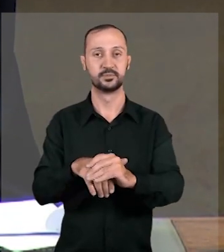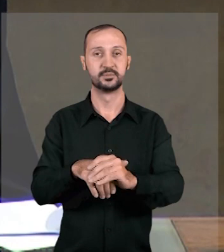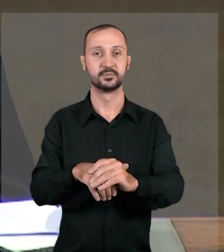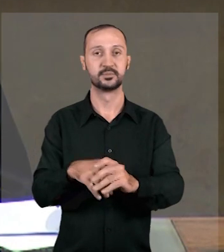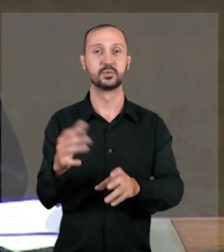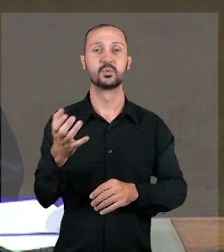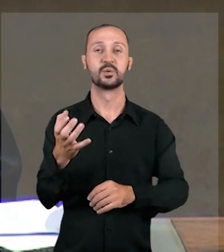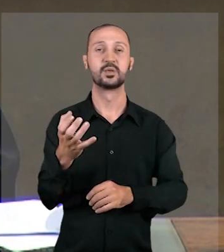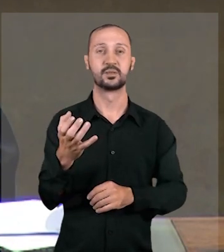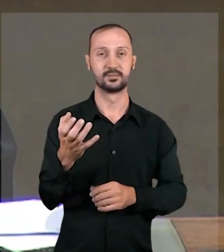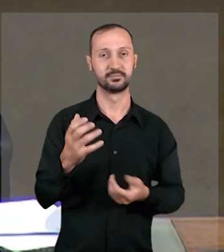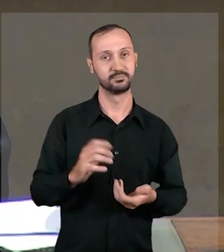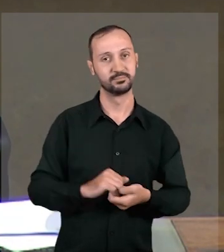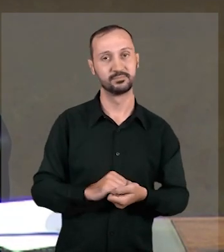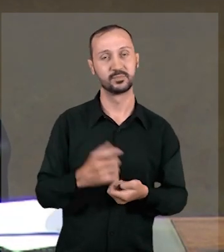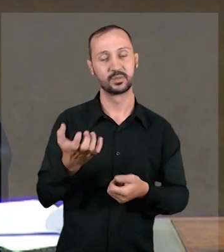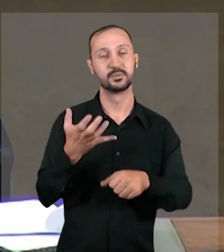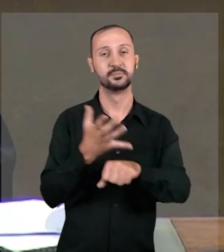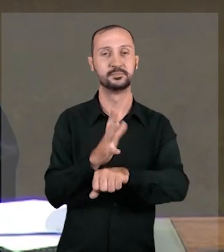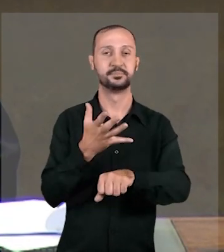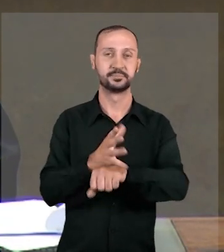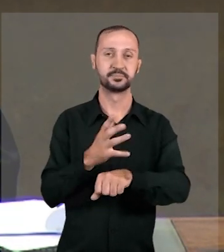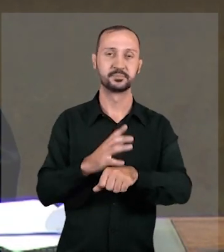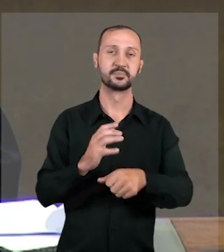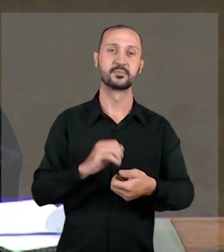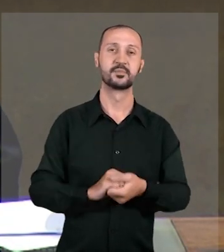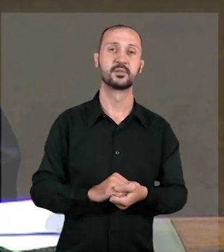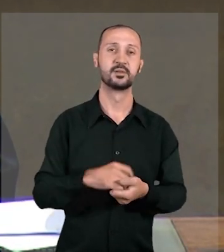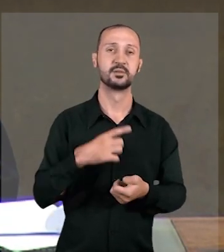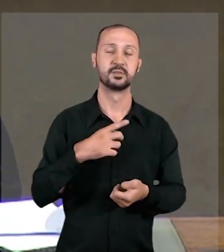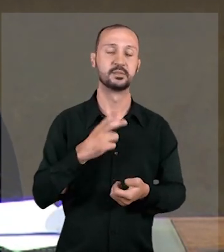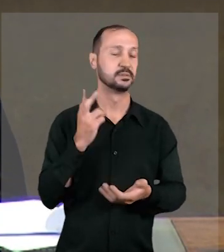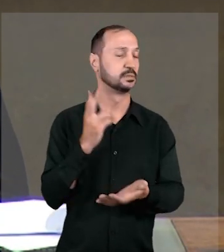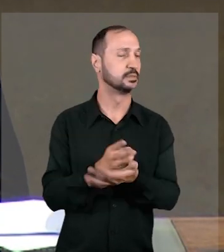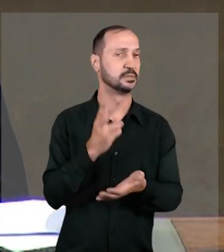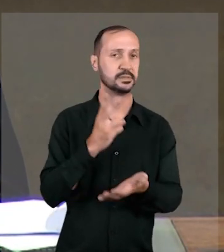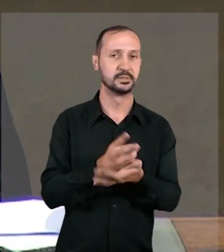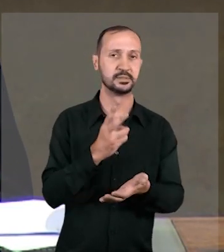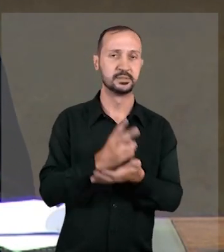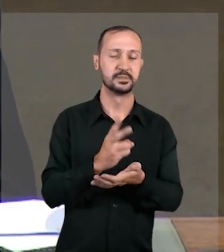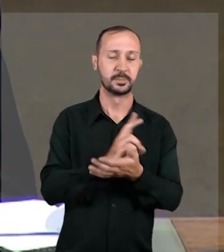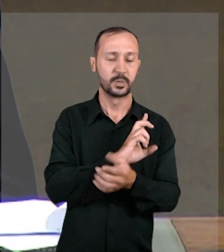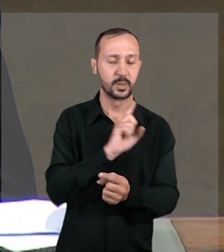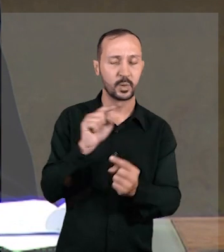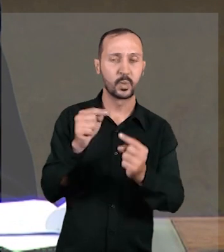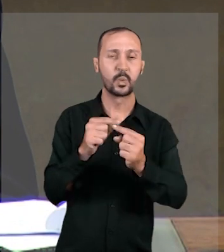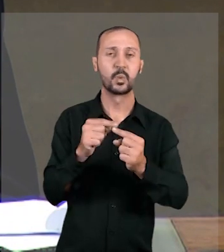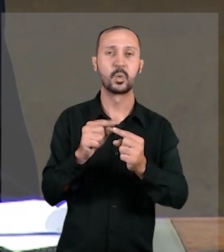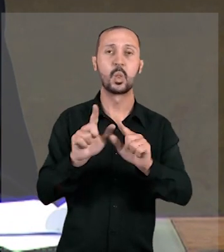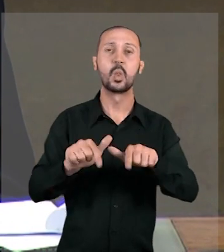nós desejamos praticar. Eu defendo, e temos trabalhado nisso,